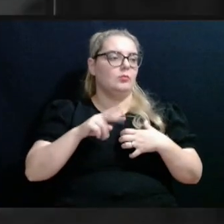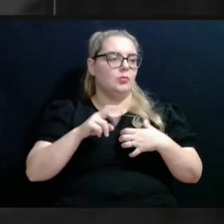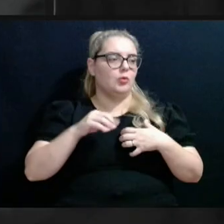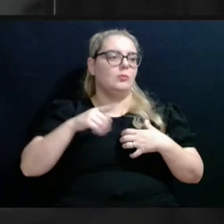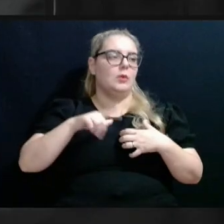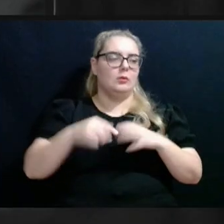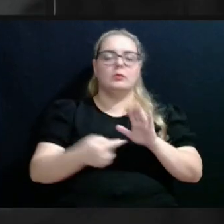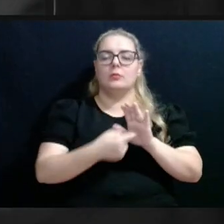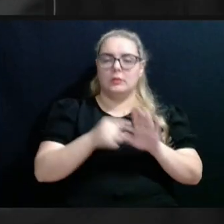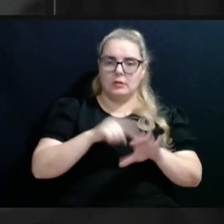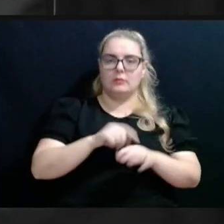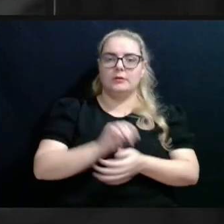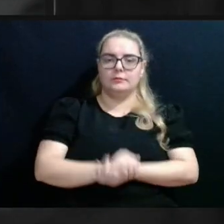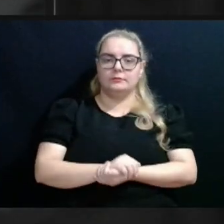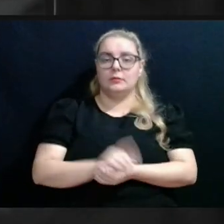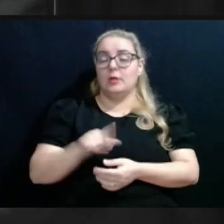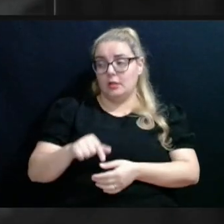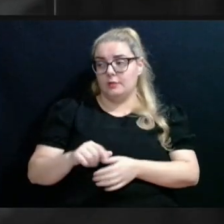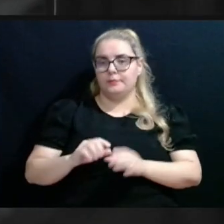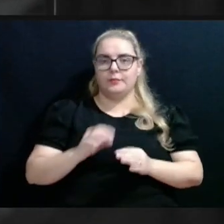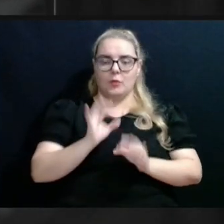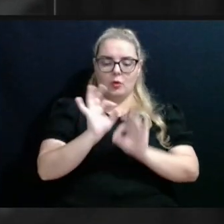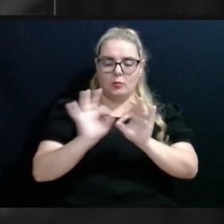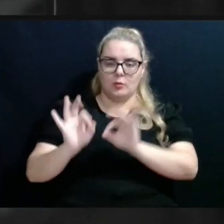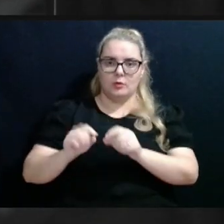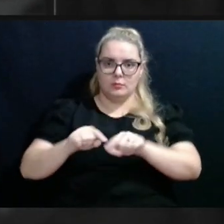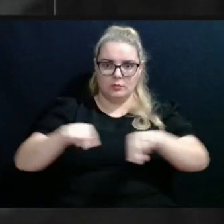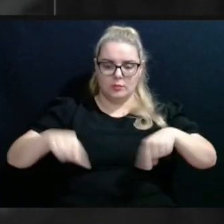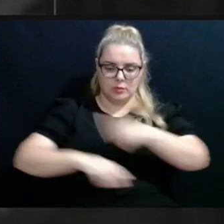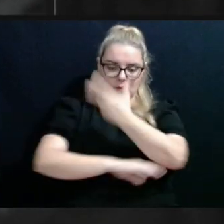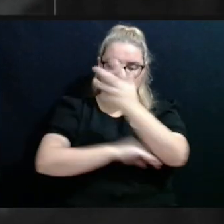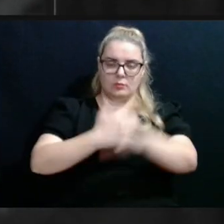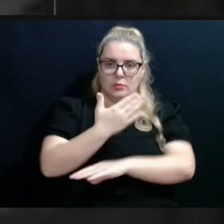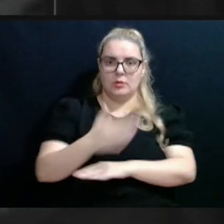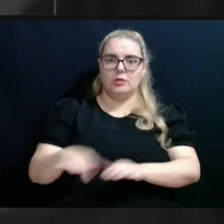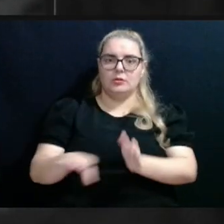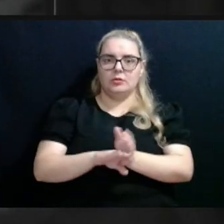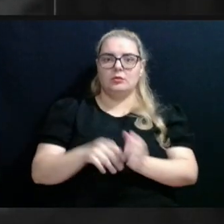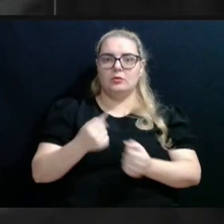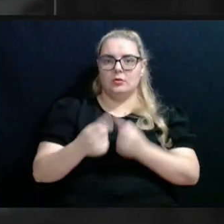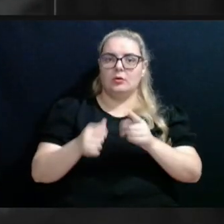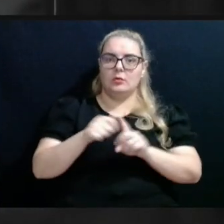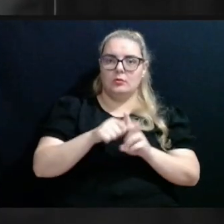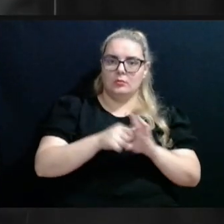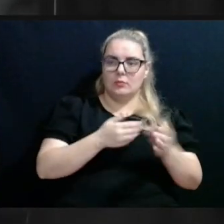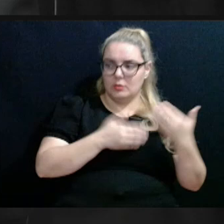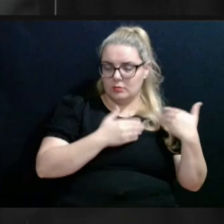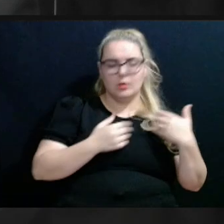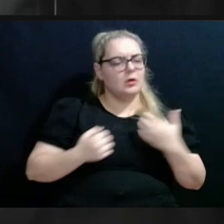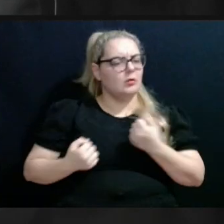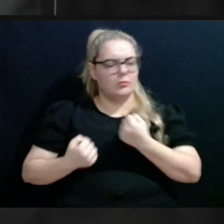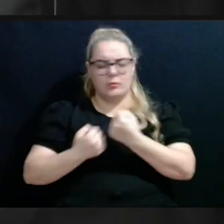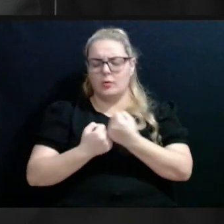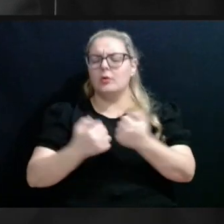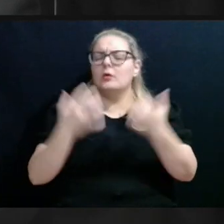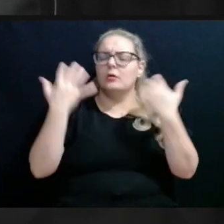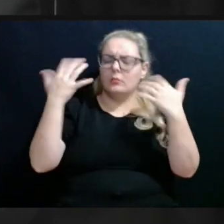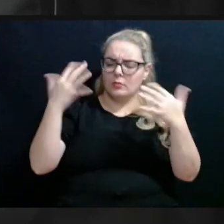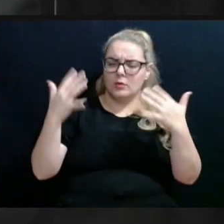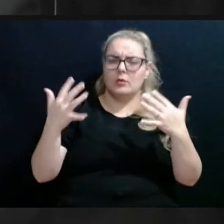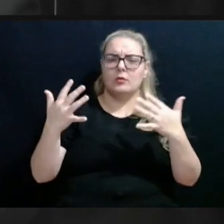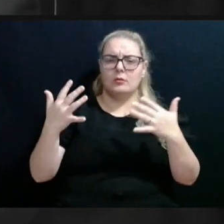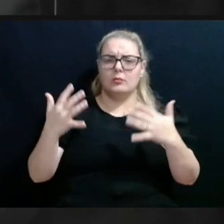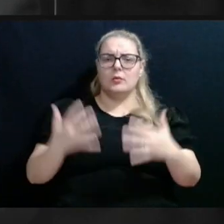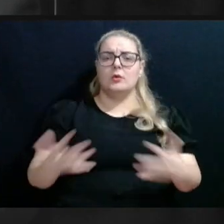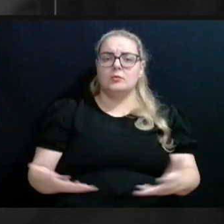O projeto das microflorestas veio para a Câmara alguns meses atrás, a Câmara aprovou, apoiou totalmente, parabenizando inclusive a iniciativa